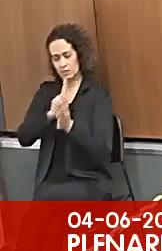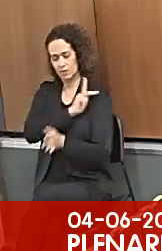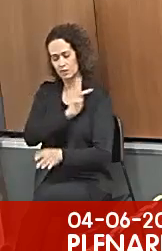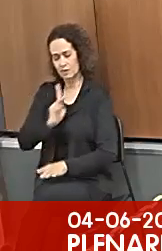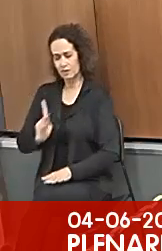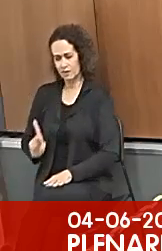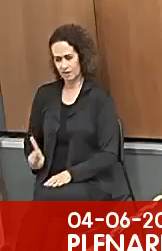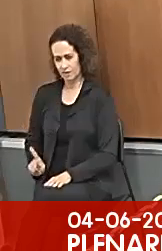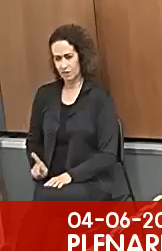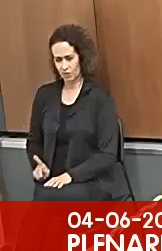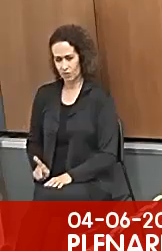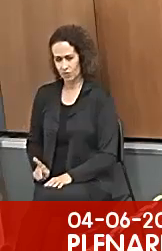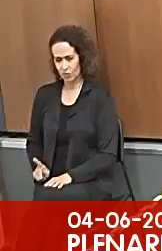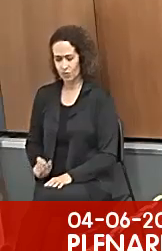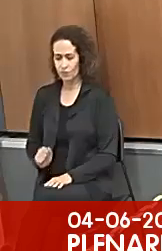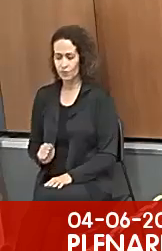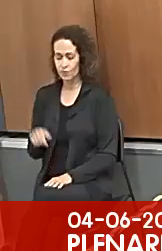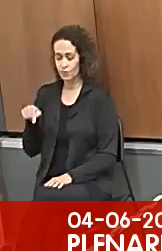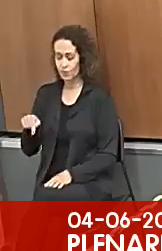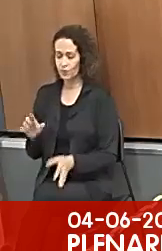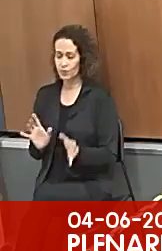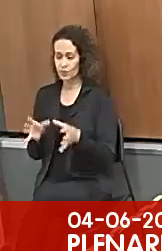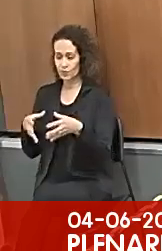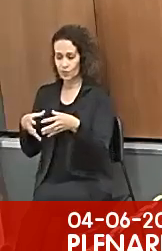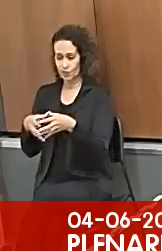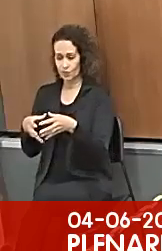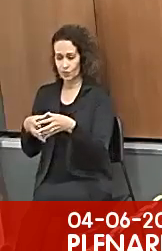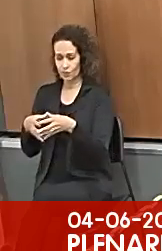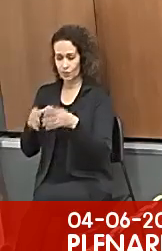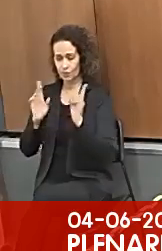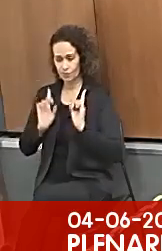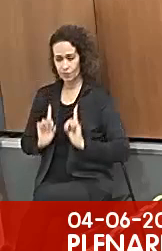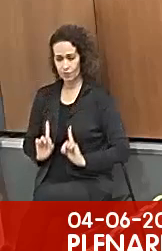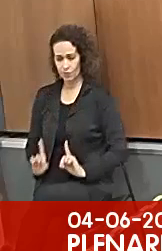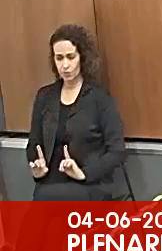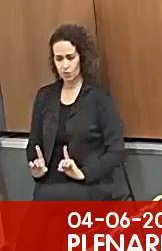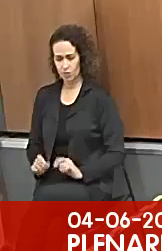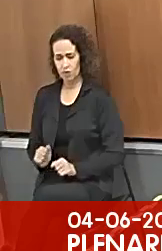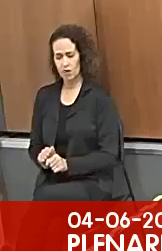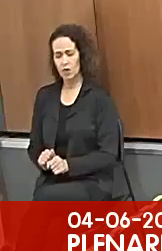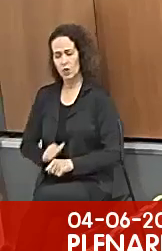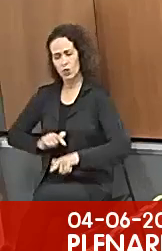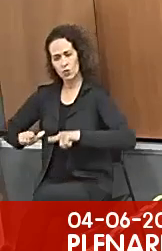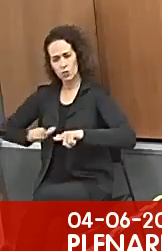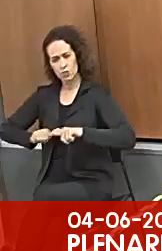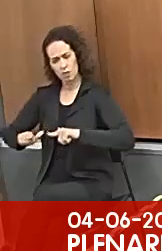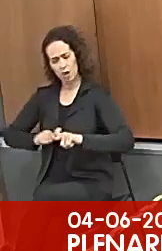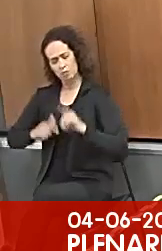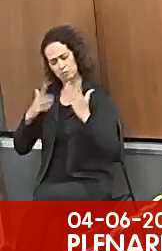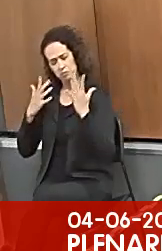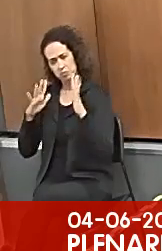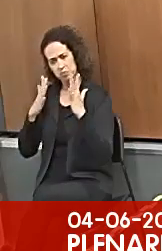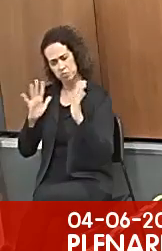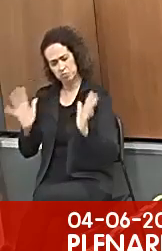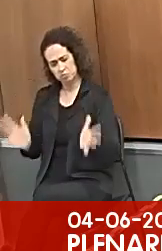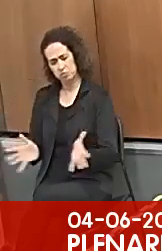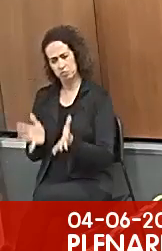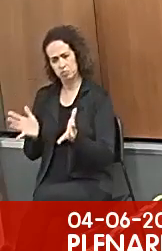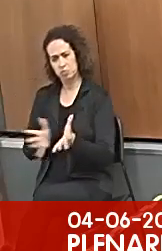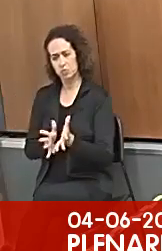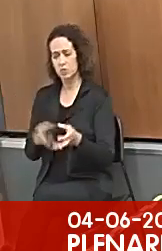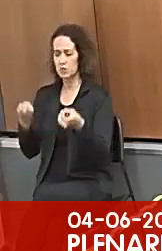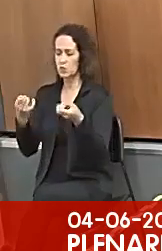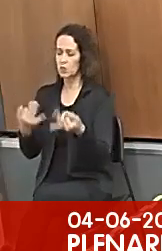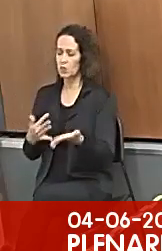e trouxe para essa comissão realmente um trabalho digno de aplauso e de inspiração. Eu disse no